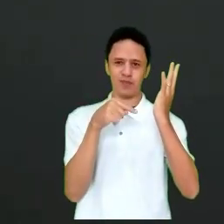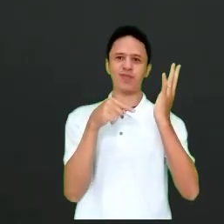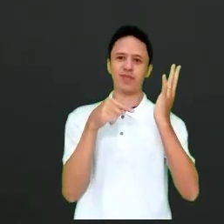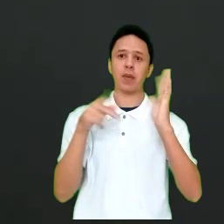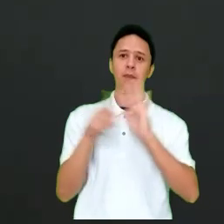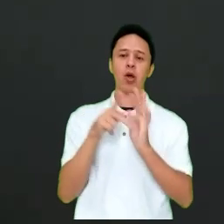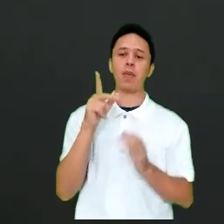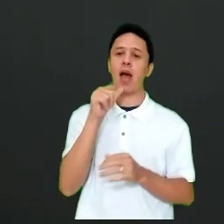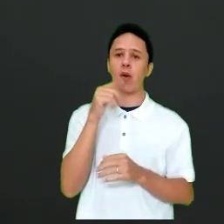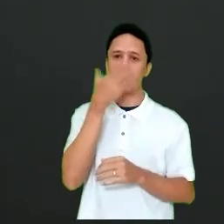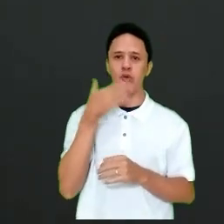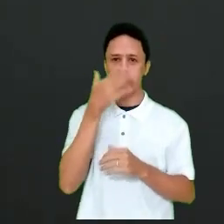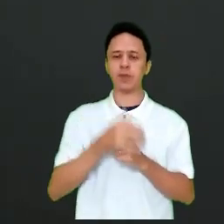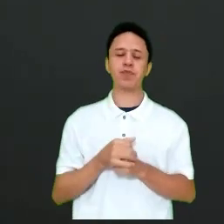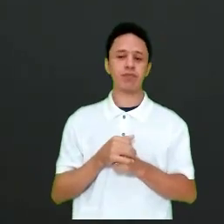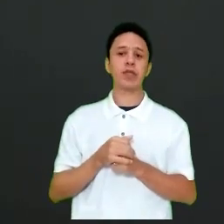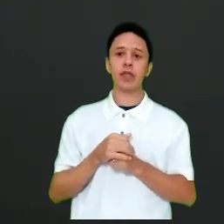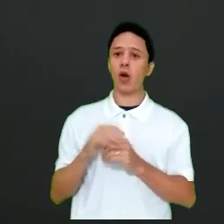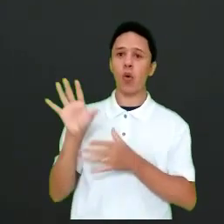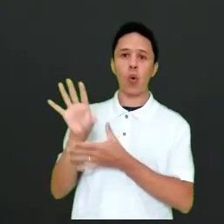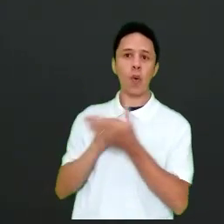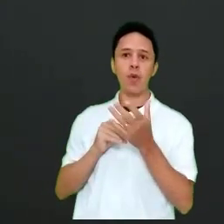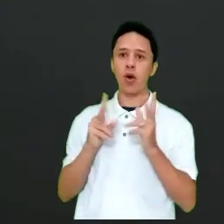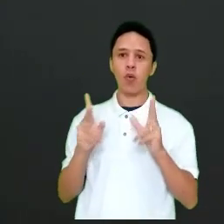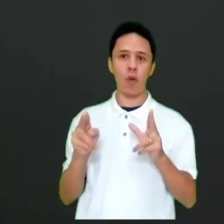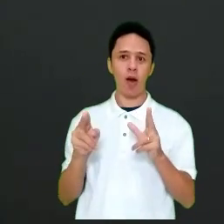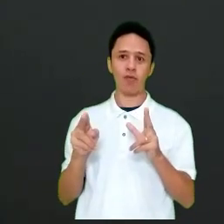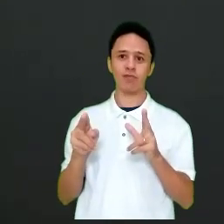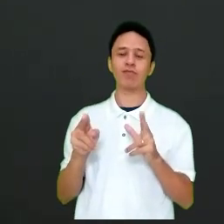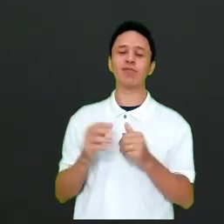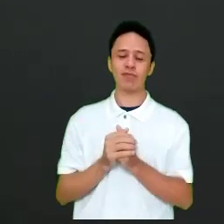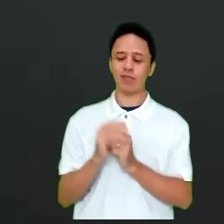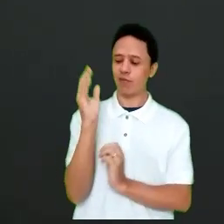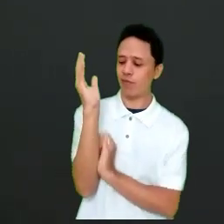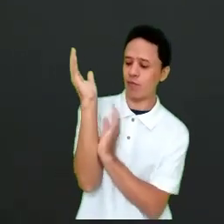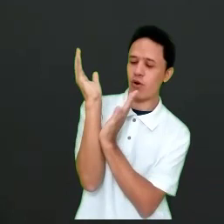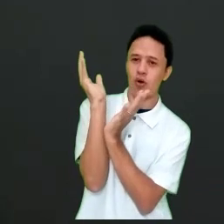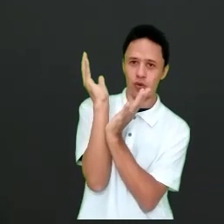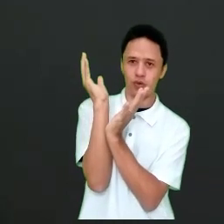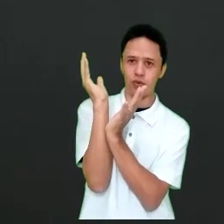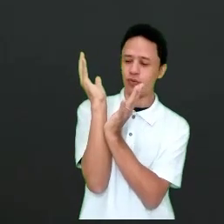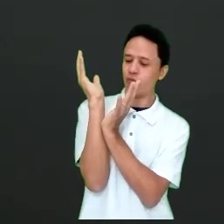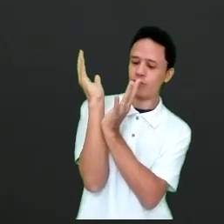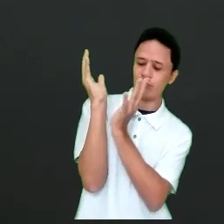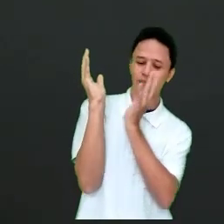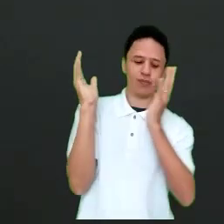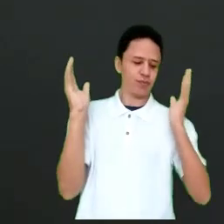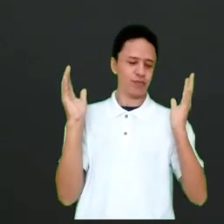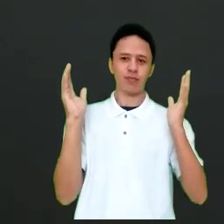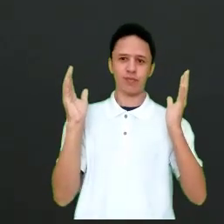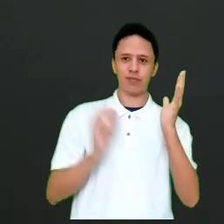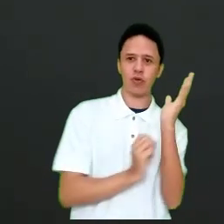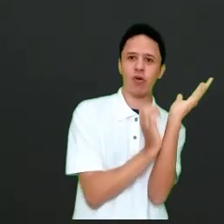tipo de quinidário de água doce. Formei então uma cópia dele mesmo, um broto ou uma gêmula. Esse é o tipo